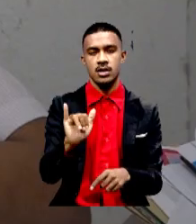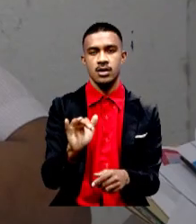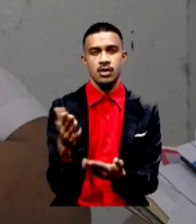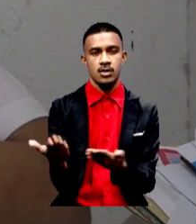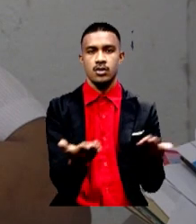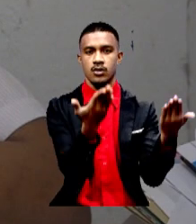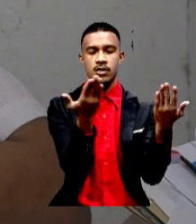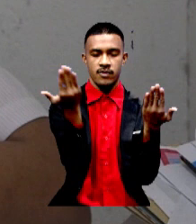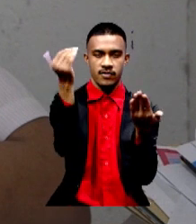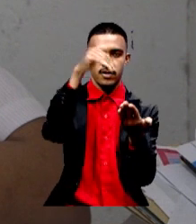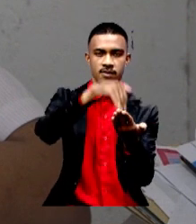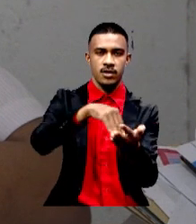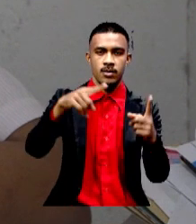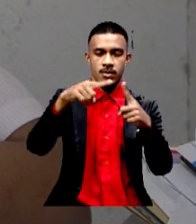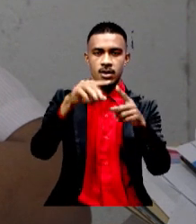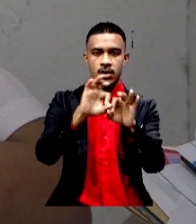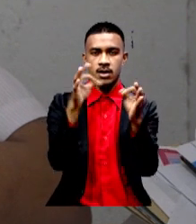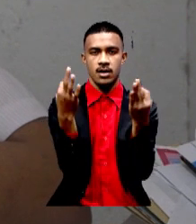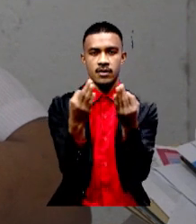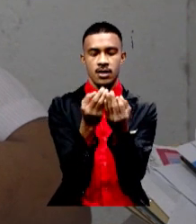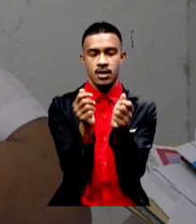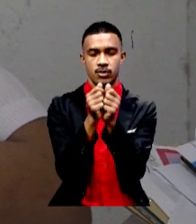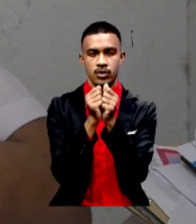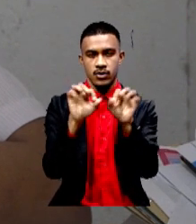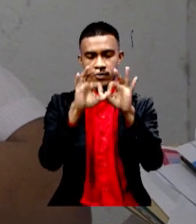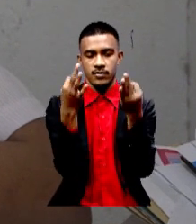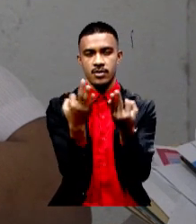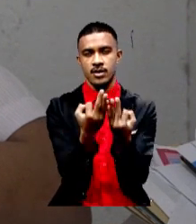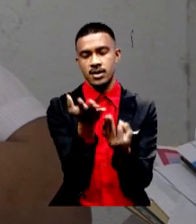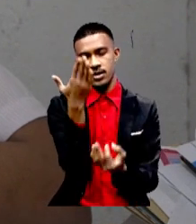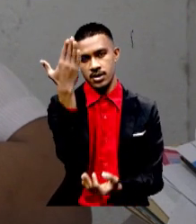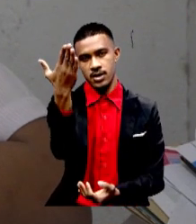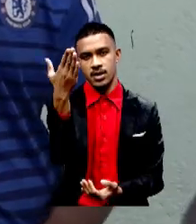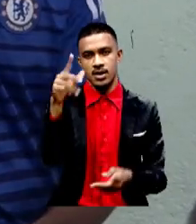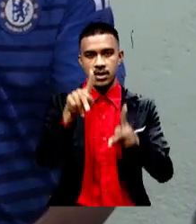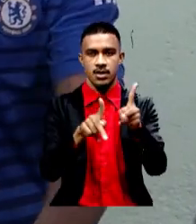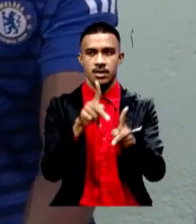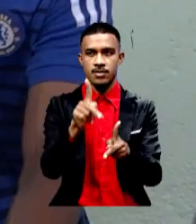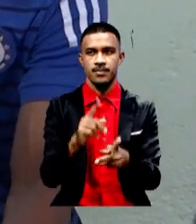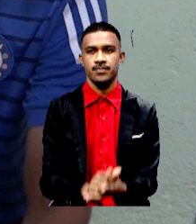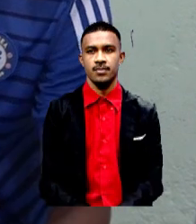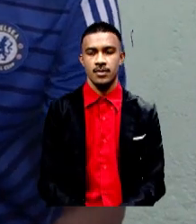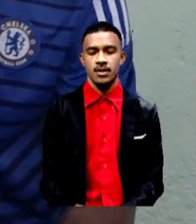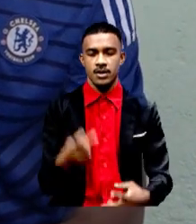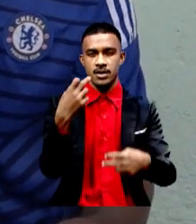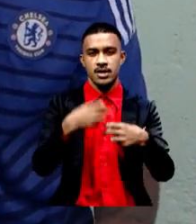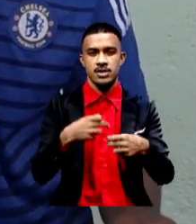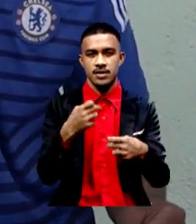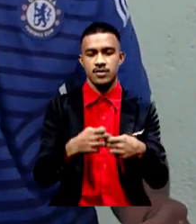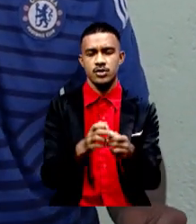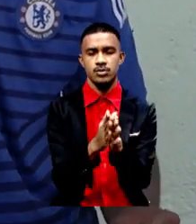lori filafali ba iha hamutu kosene familia iha komunidade desafios